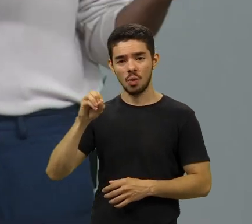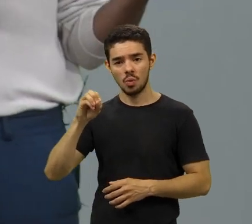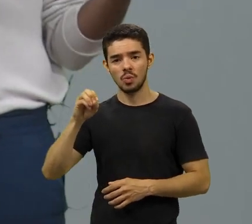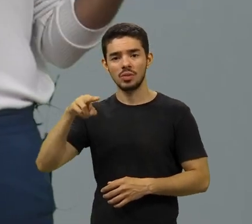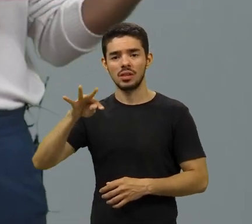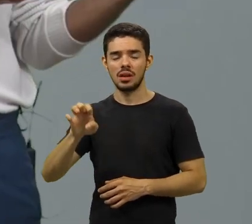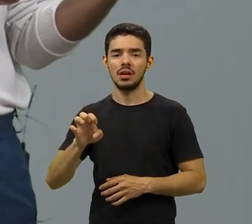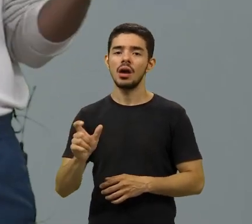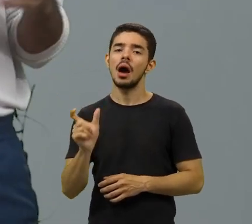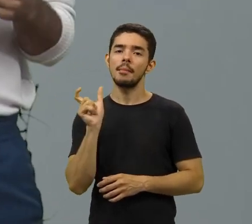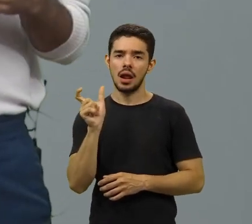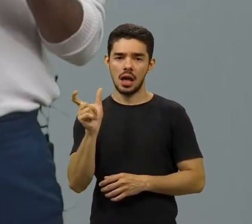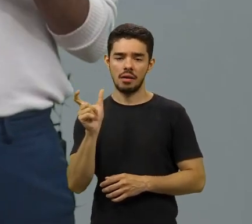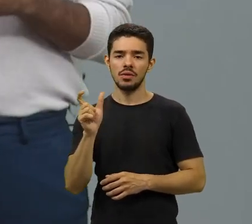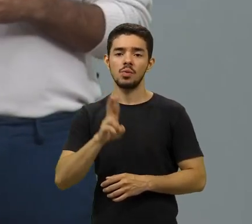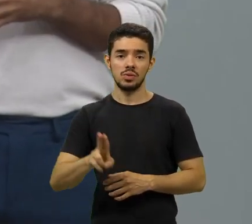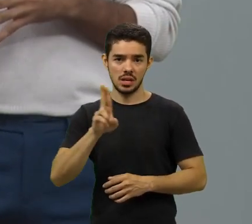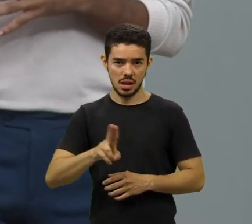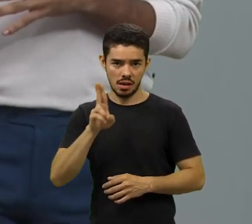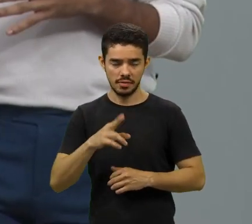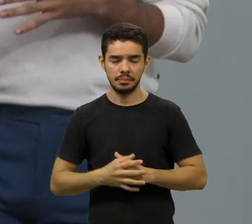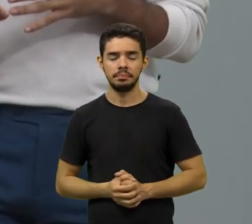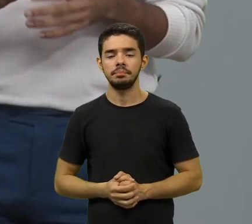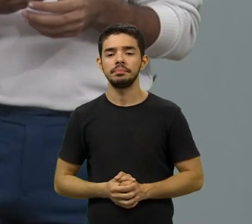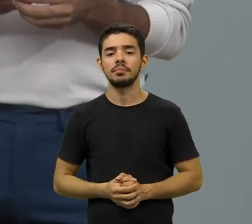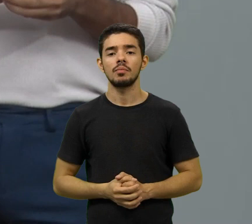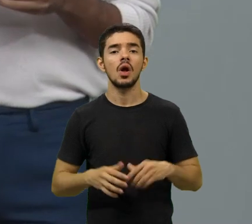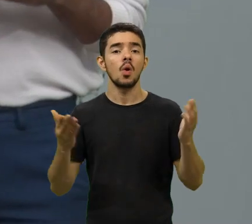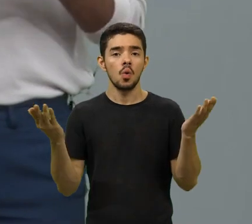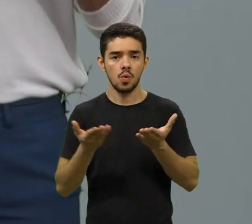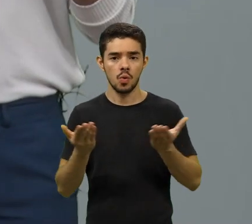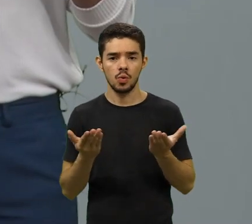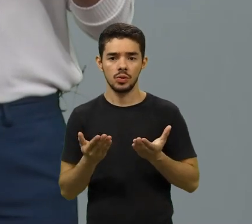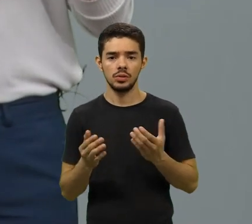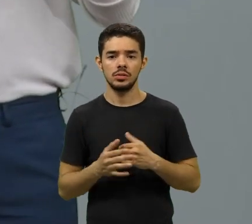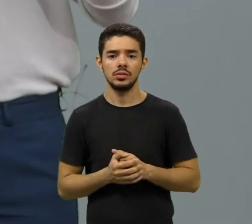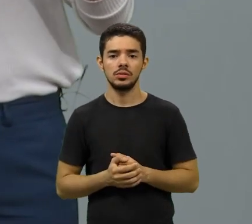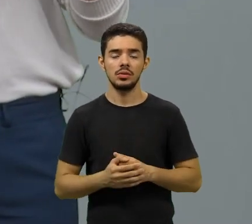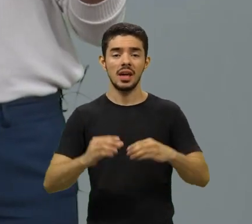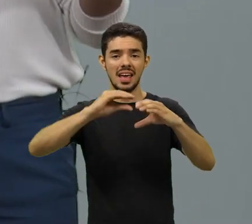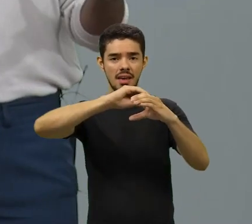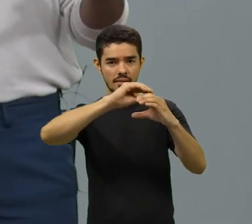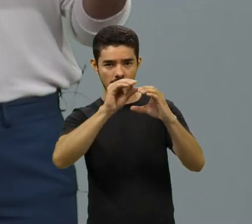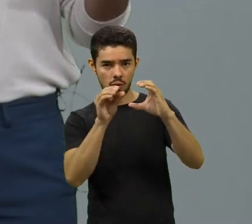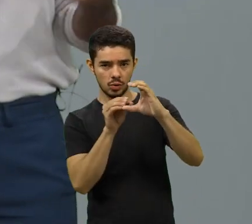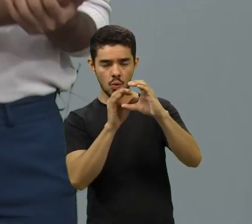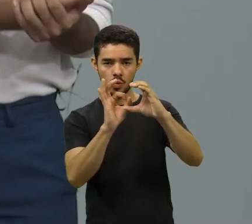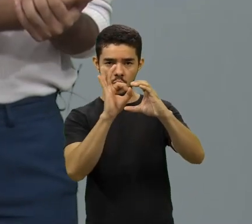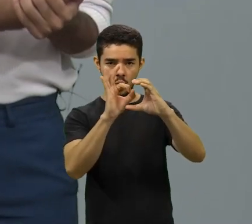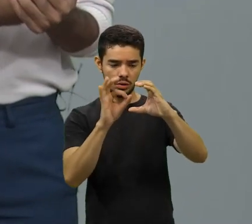termo carioteca era muito utilizado, usado. Mas hoje em dia nós chamamos de